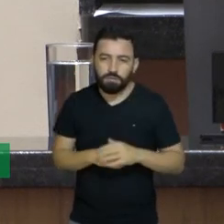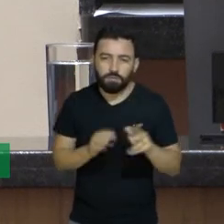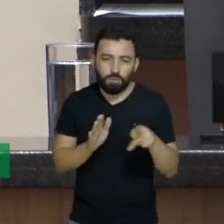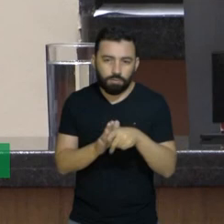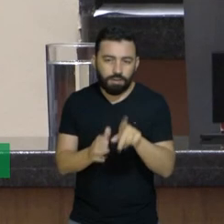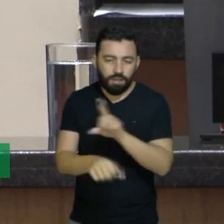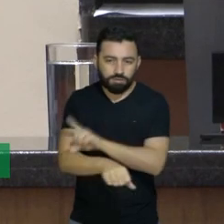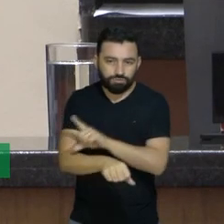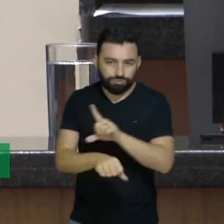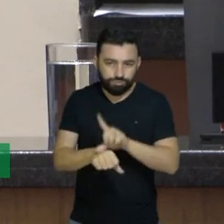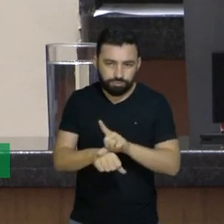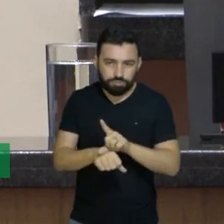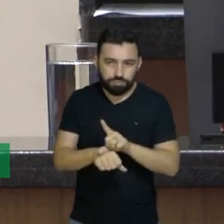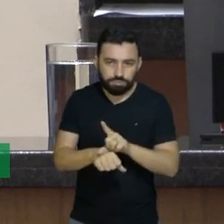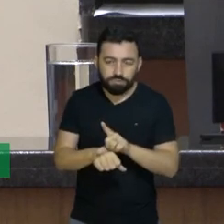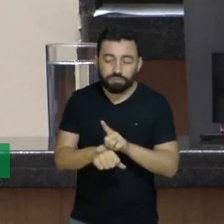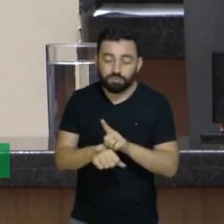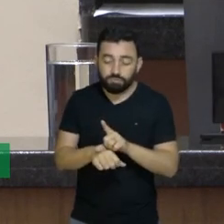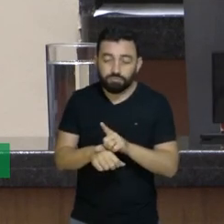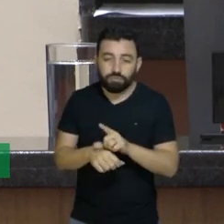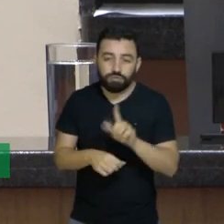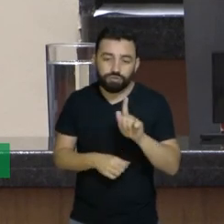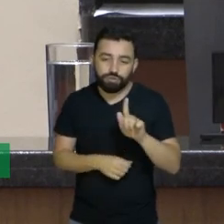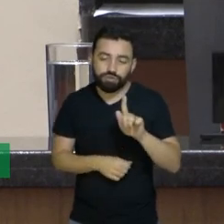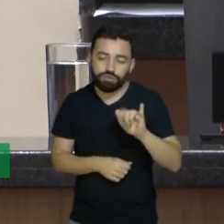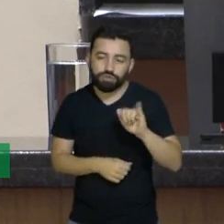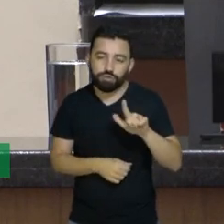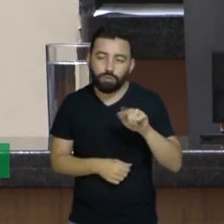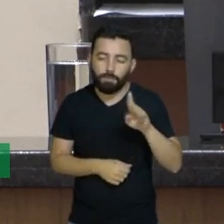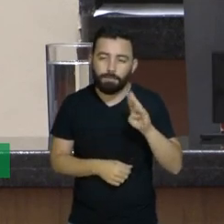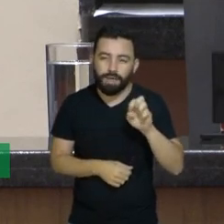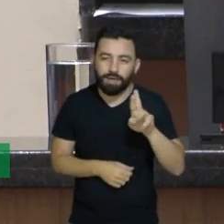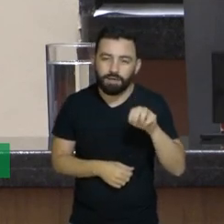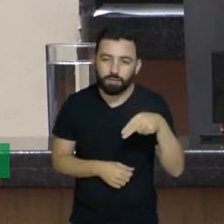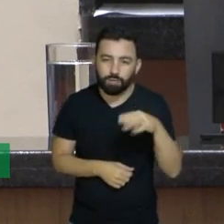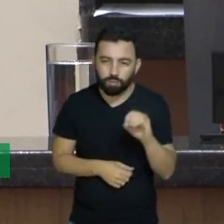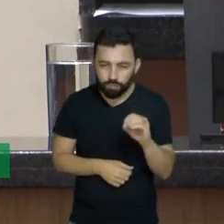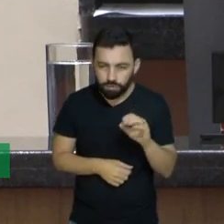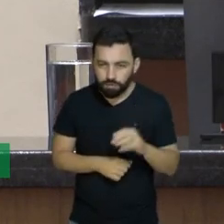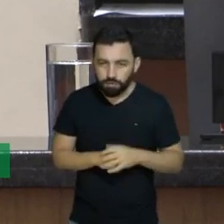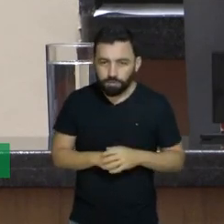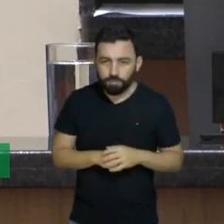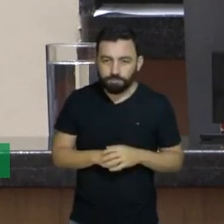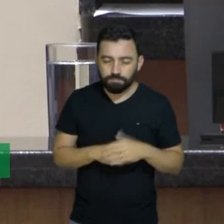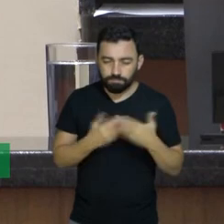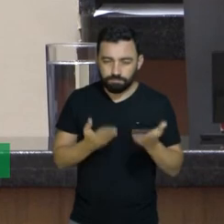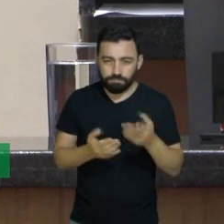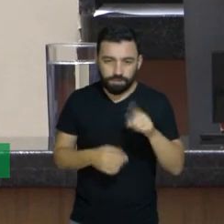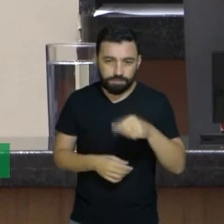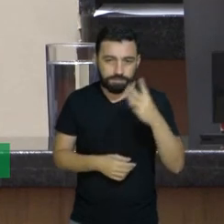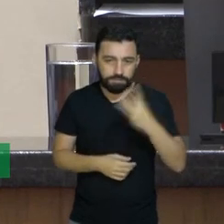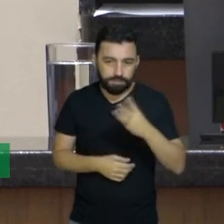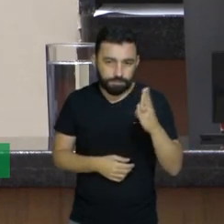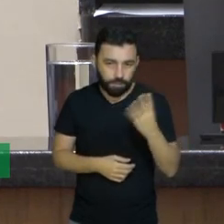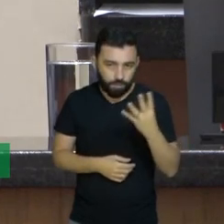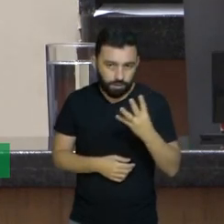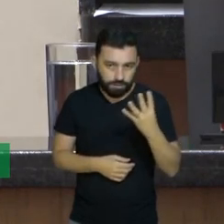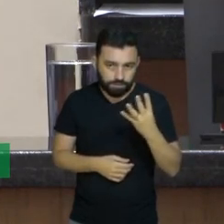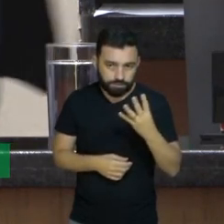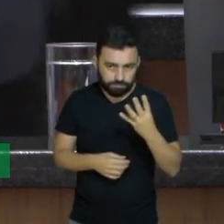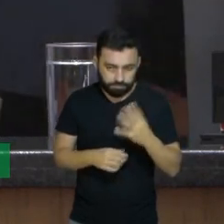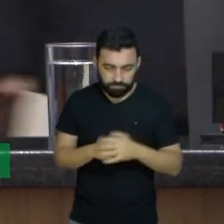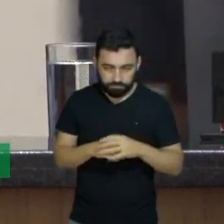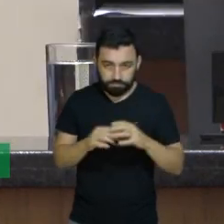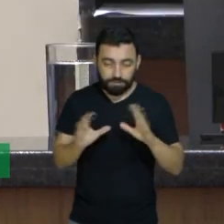Lages, Gilberto Ronconi, para divulgar a 34ª edição